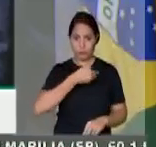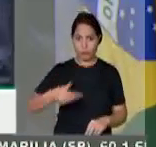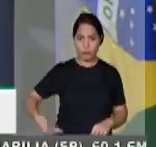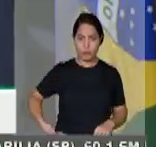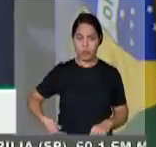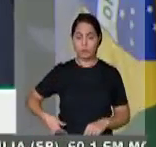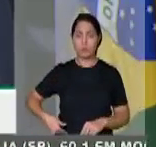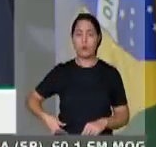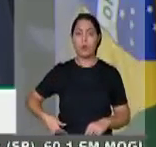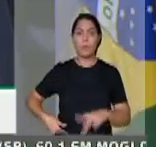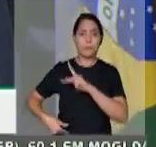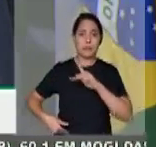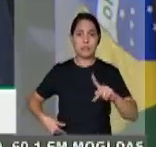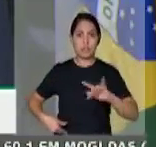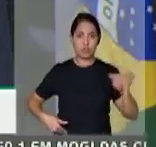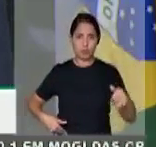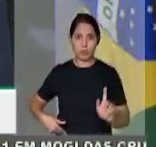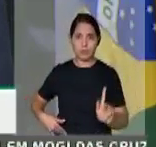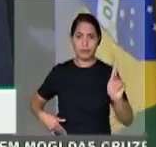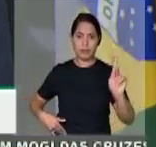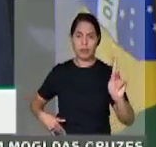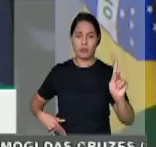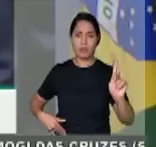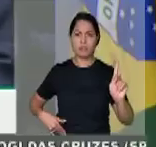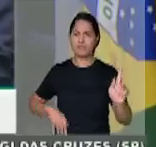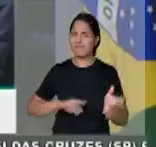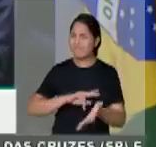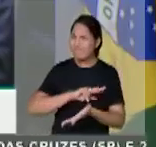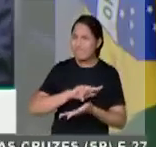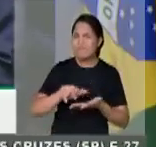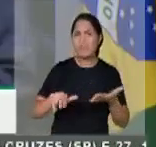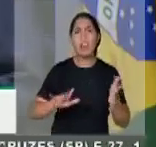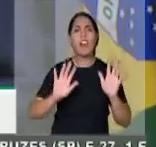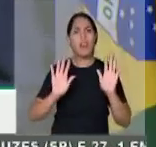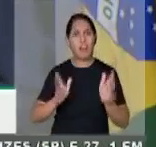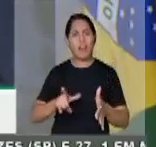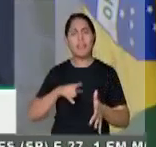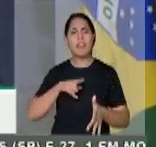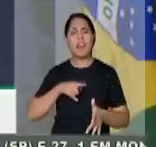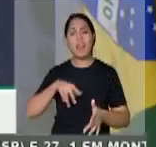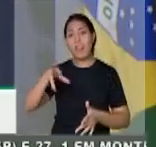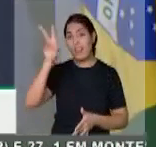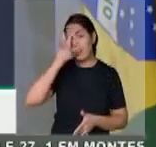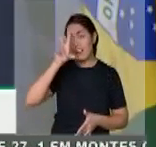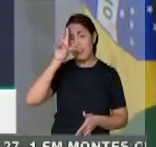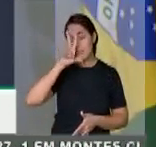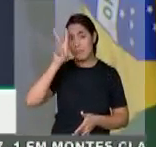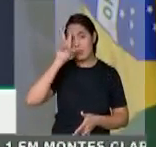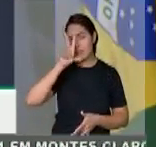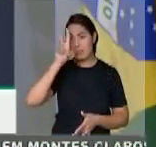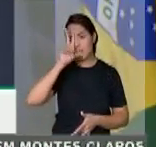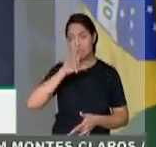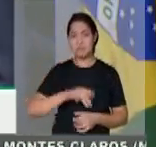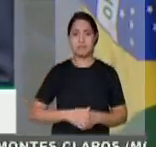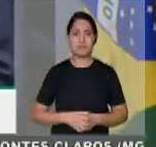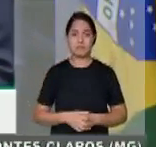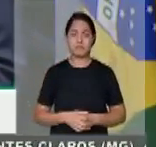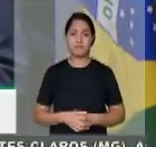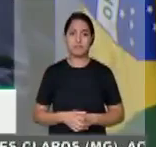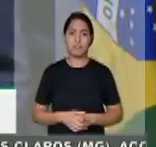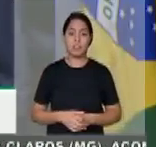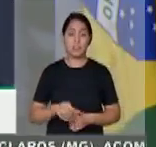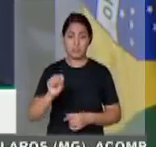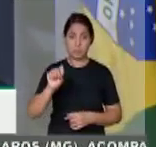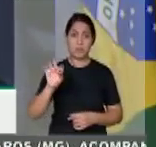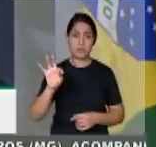presidente Kubitschek e presidente João Goulart, contra o próprio Evandro Lins nas suas memórias, o grande ministro Evandro Lins, que ao visitar o